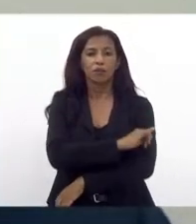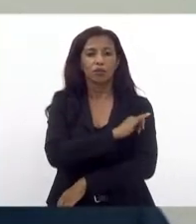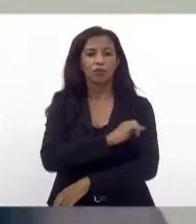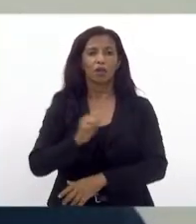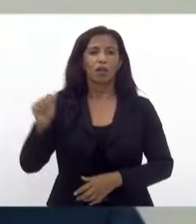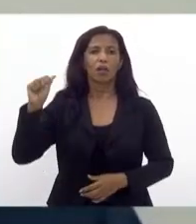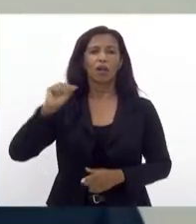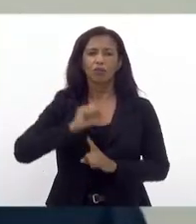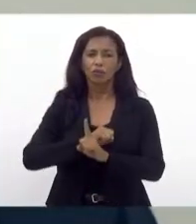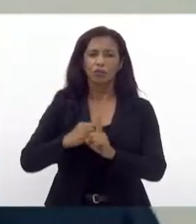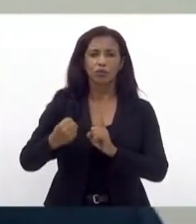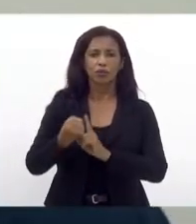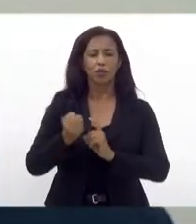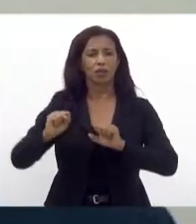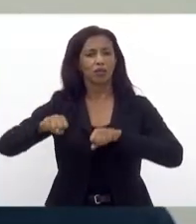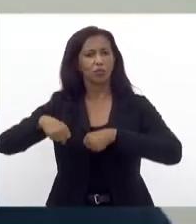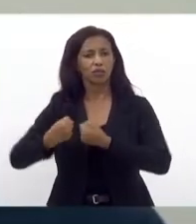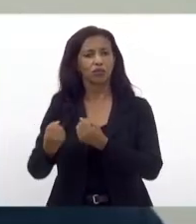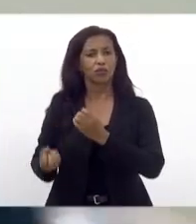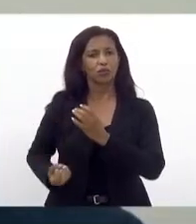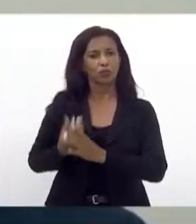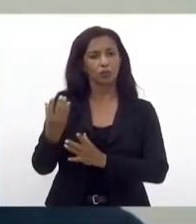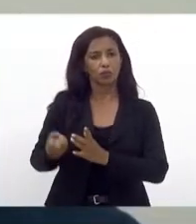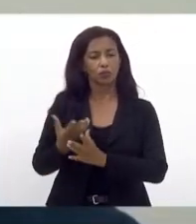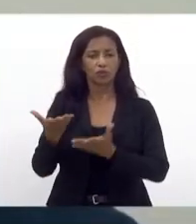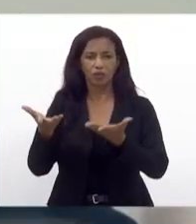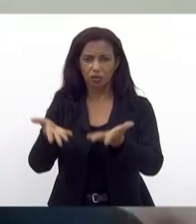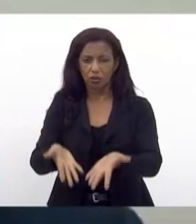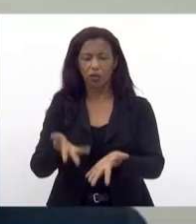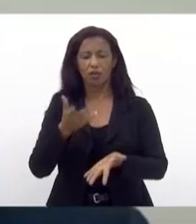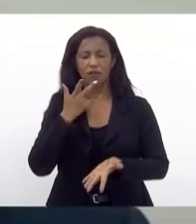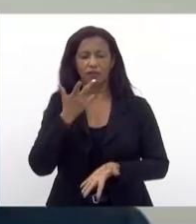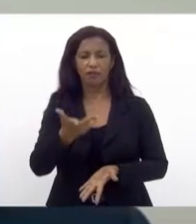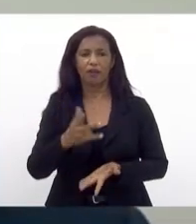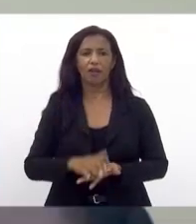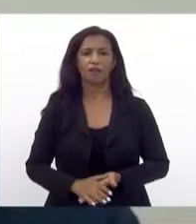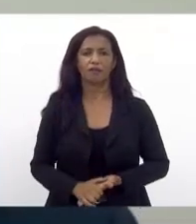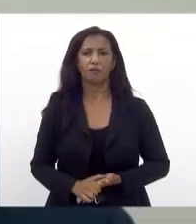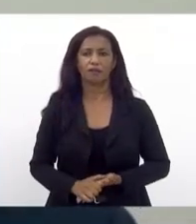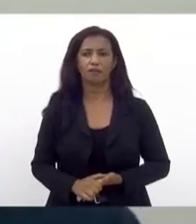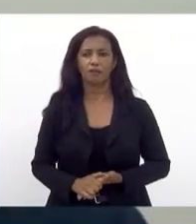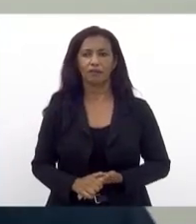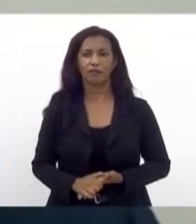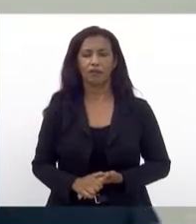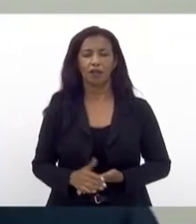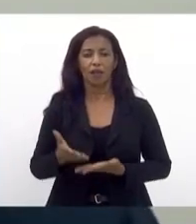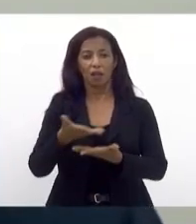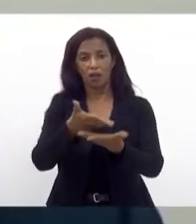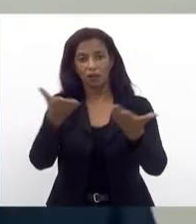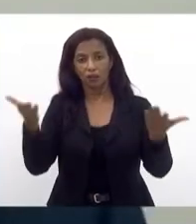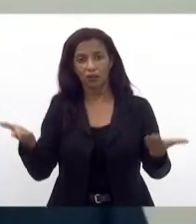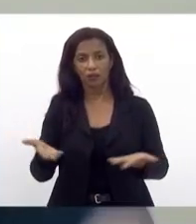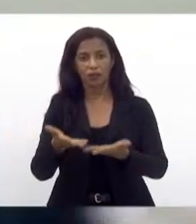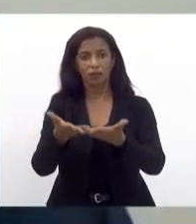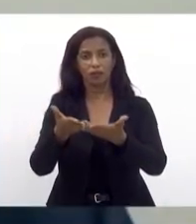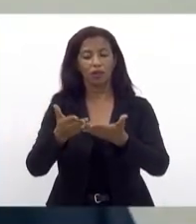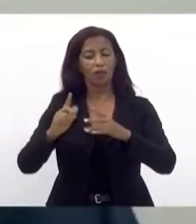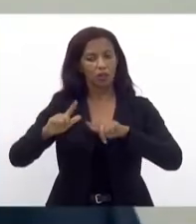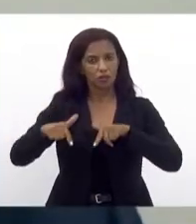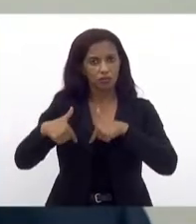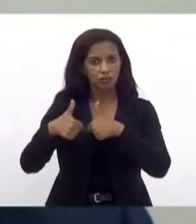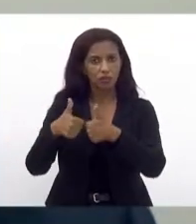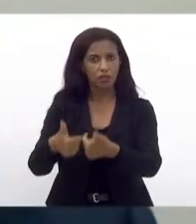a sociedade e as forças produtivas. É só essa ponderação que eu faço, né, aos senhores, que a gente faça